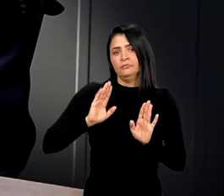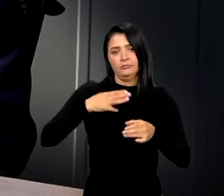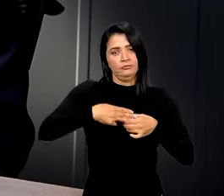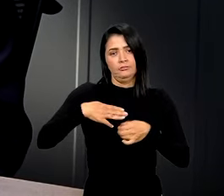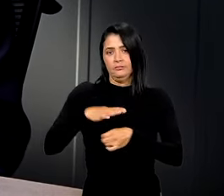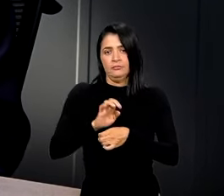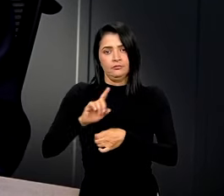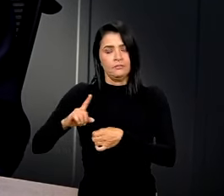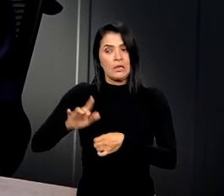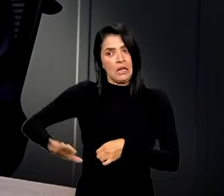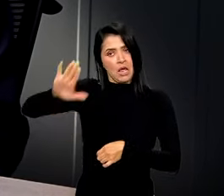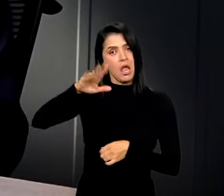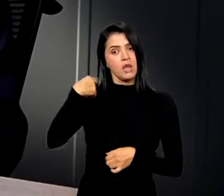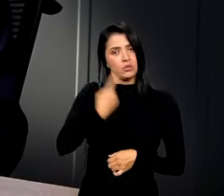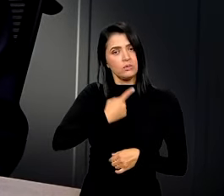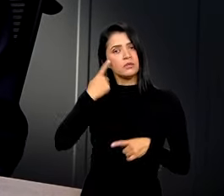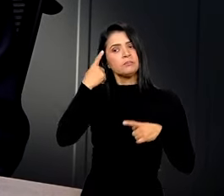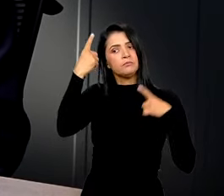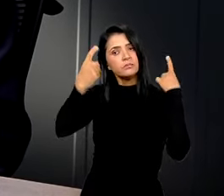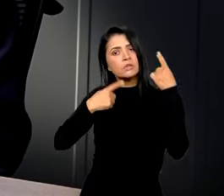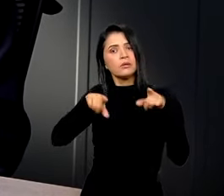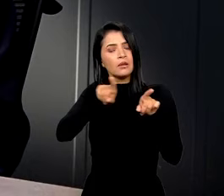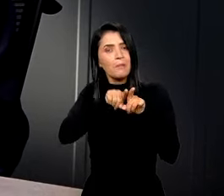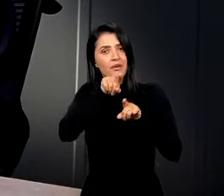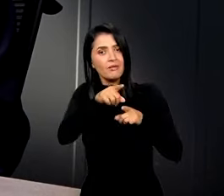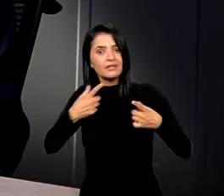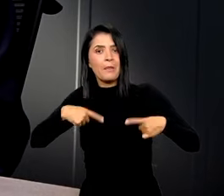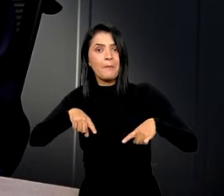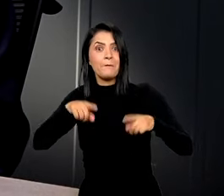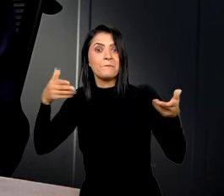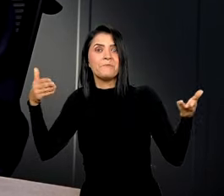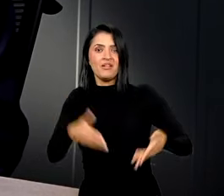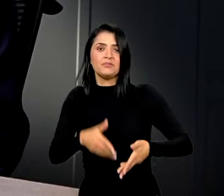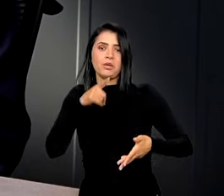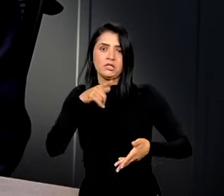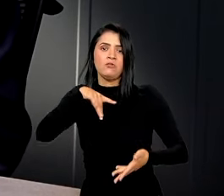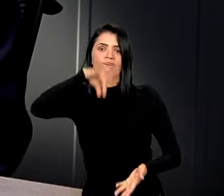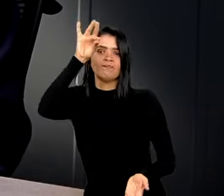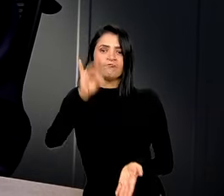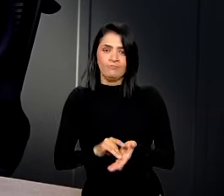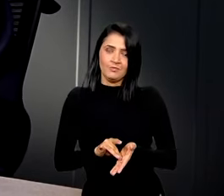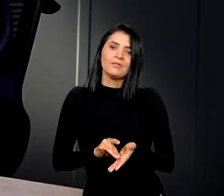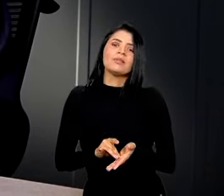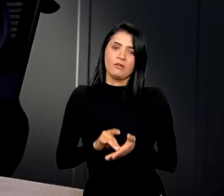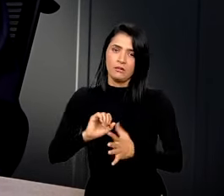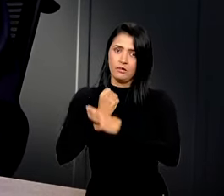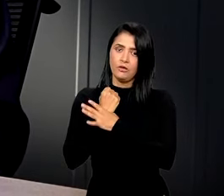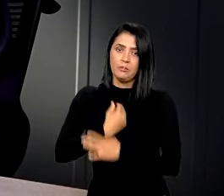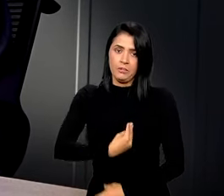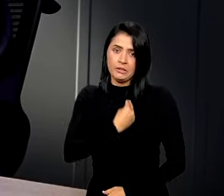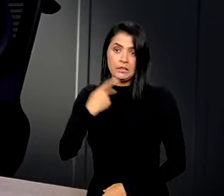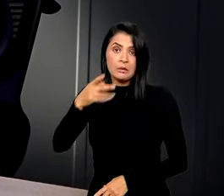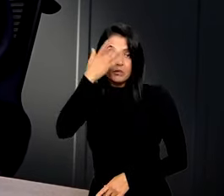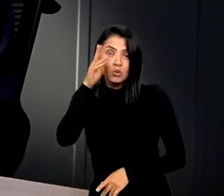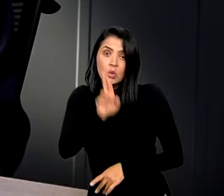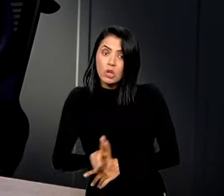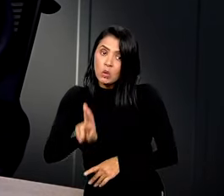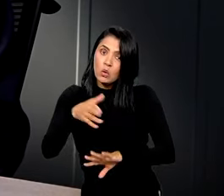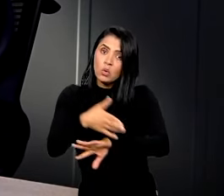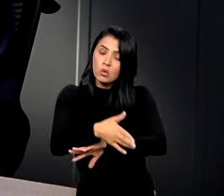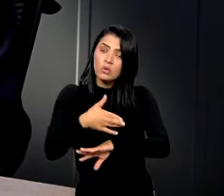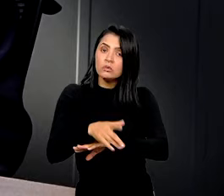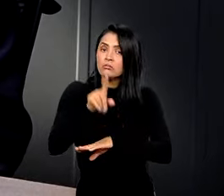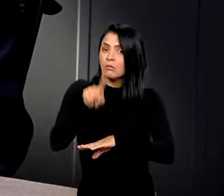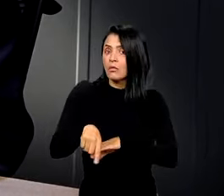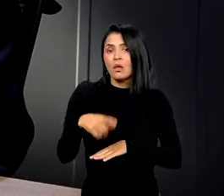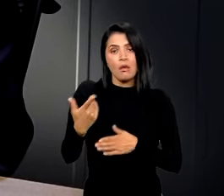Então, a nossa preocupação também em qualificar essa participação, principalmente garantindo a presença dos usuários e